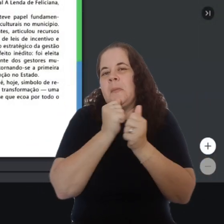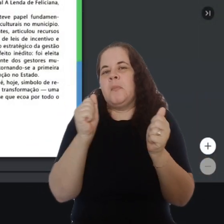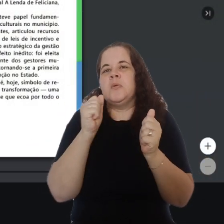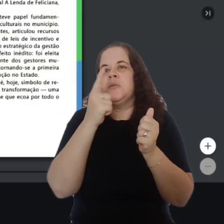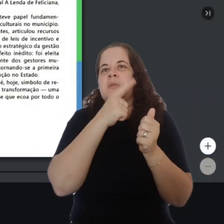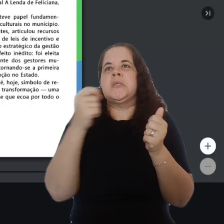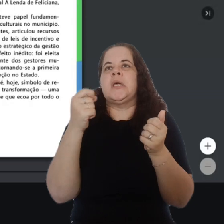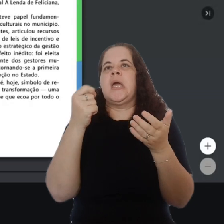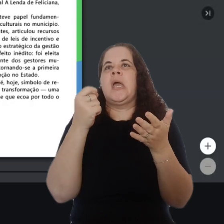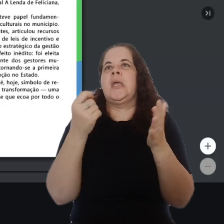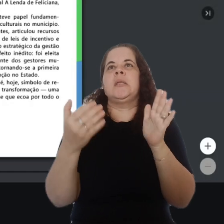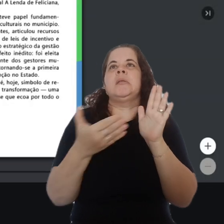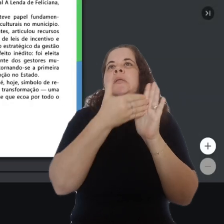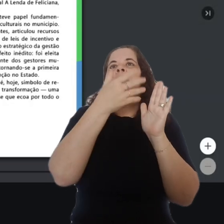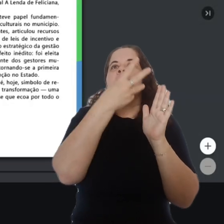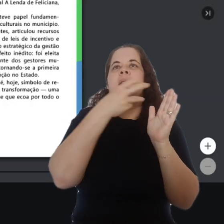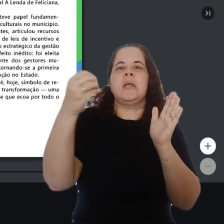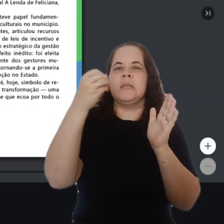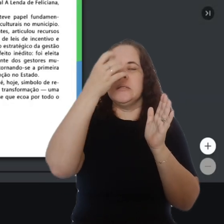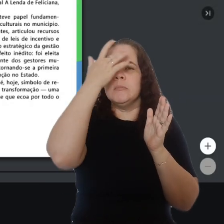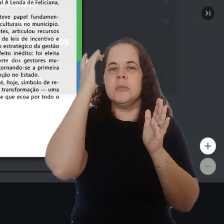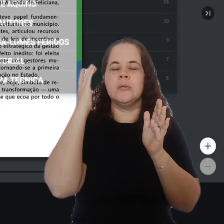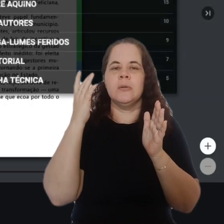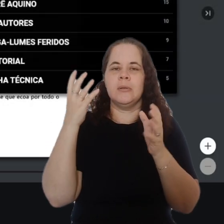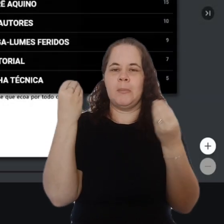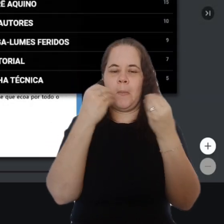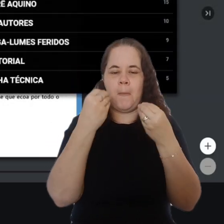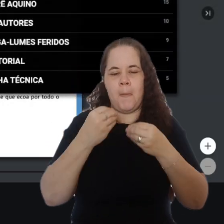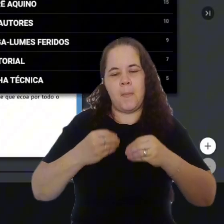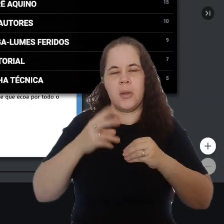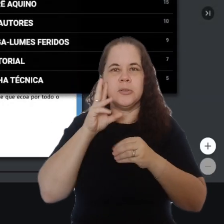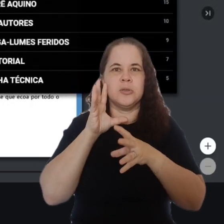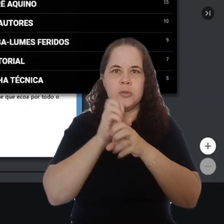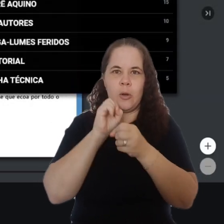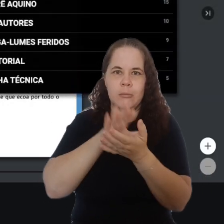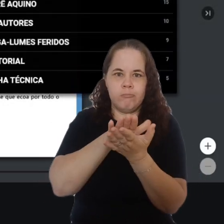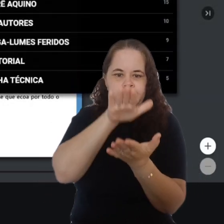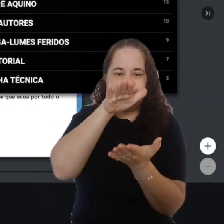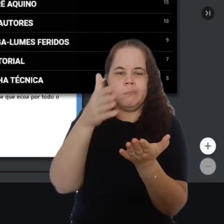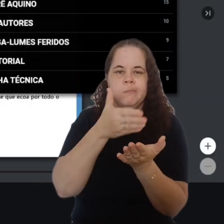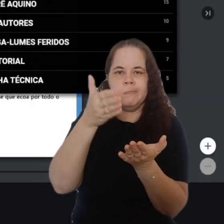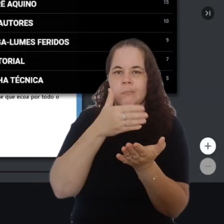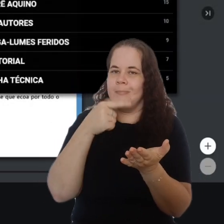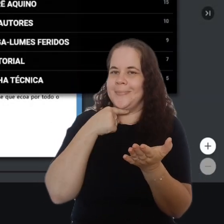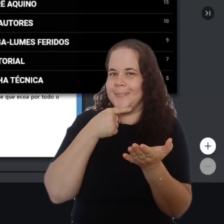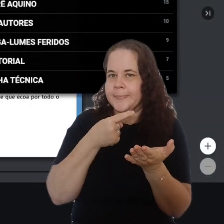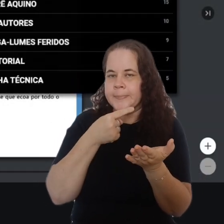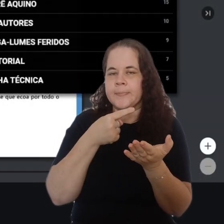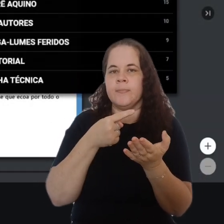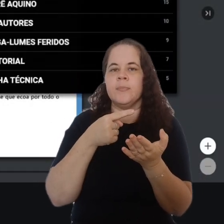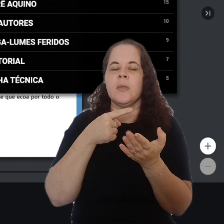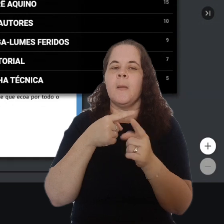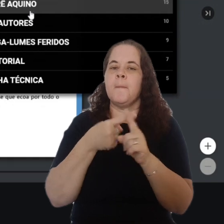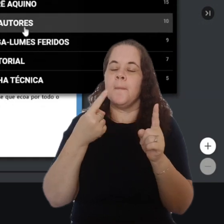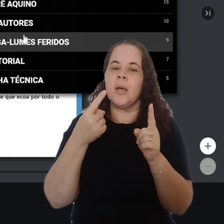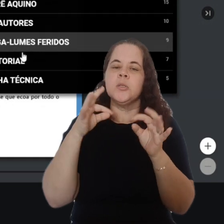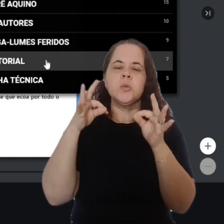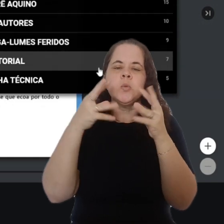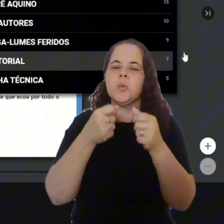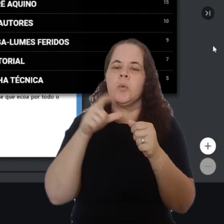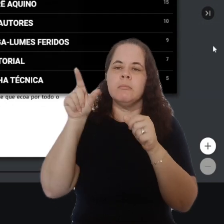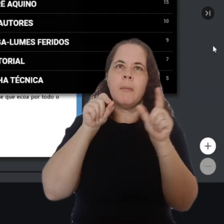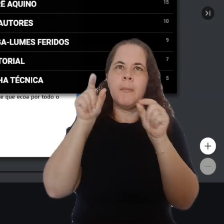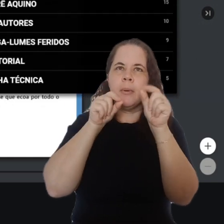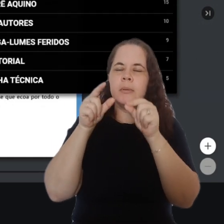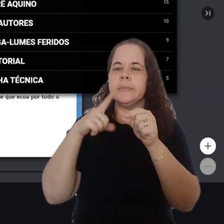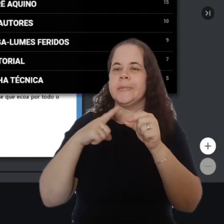100, 200, 300 artistas, então a gente foi ali delimitando um recorte. E é legal que todos eles, de uma certa forma,